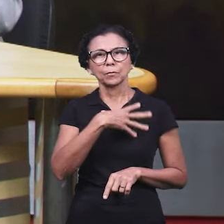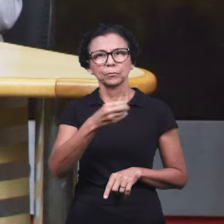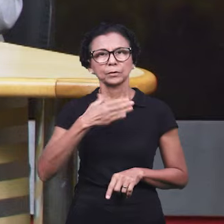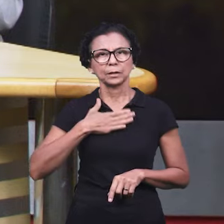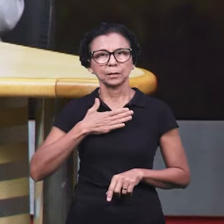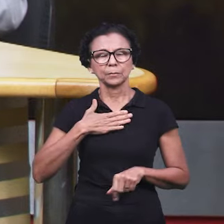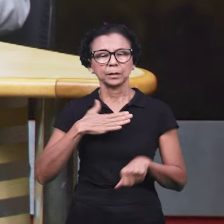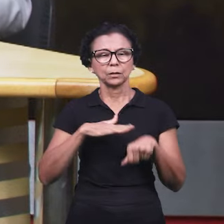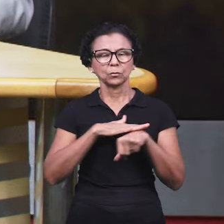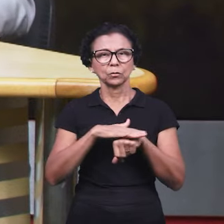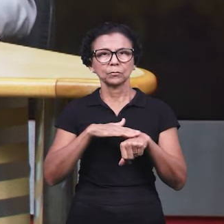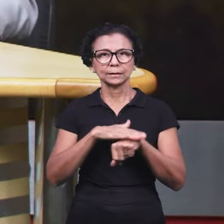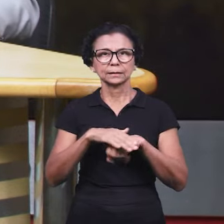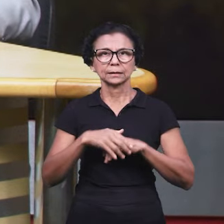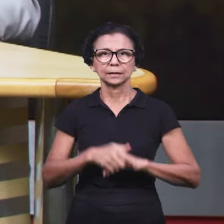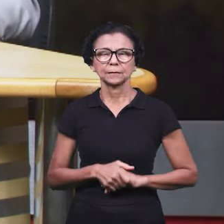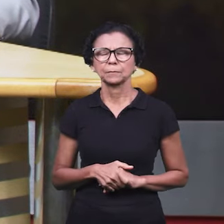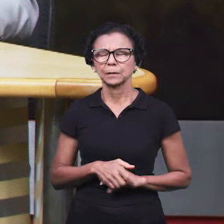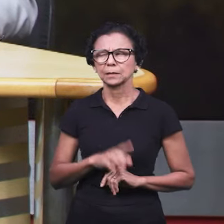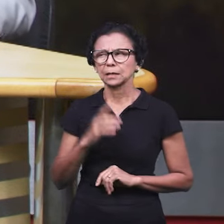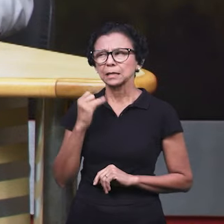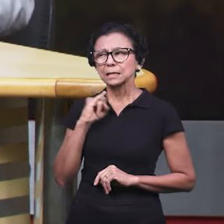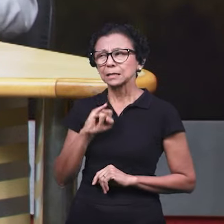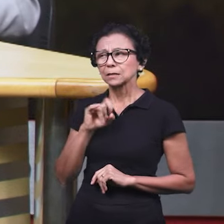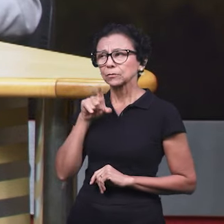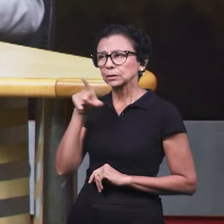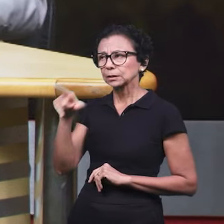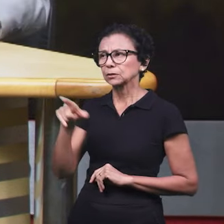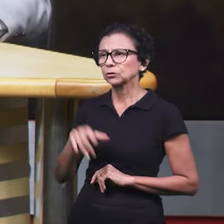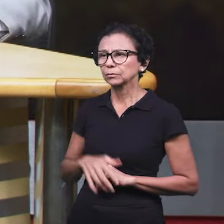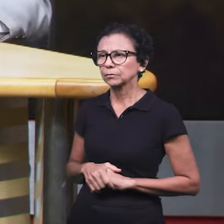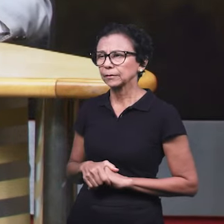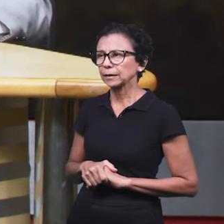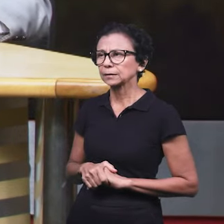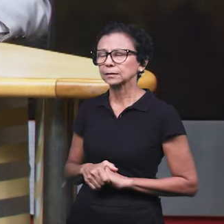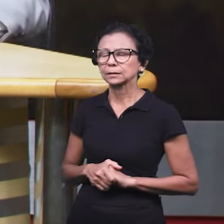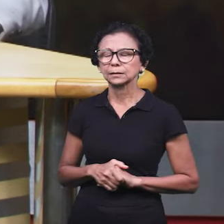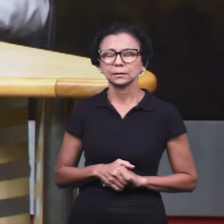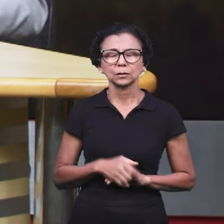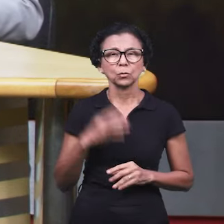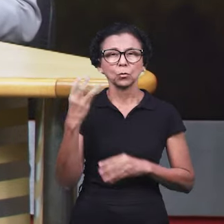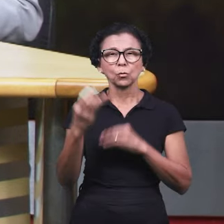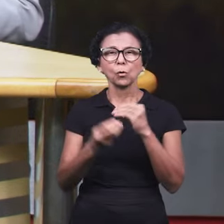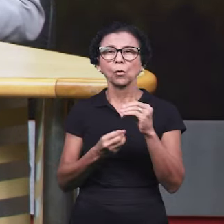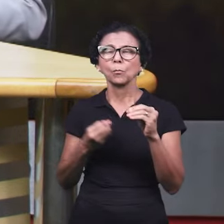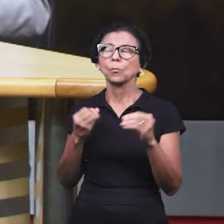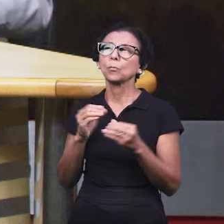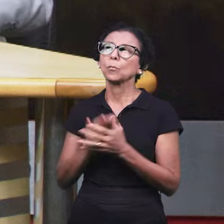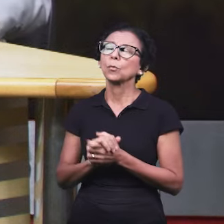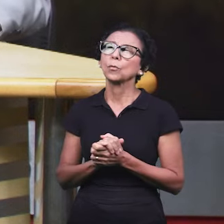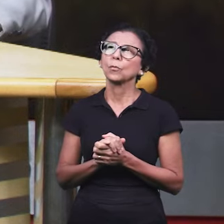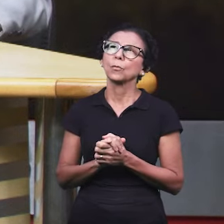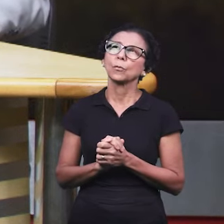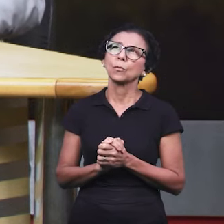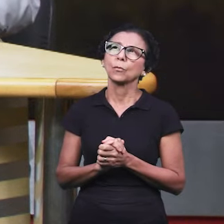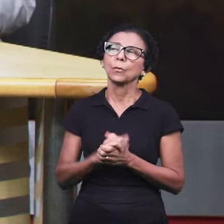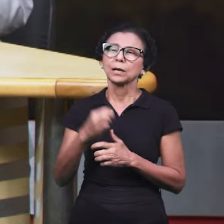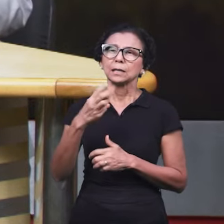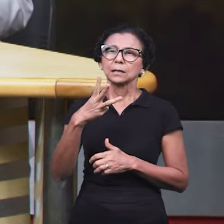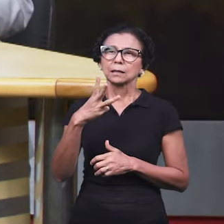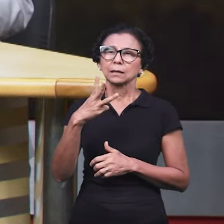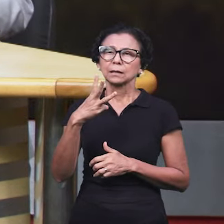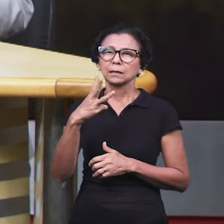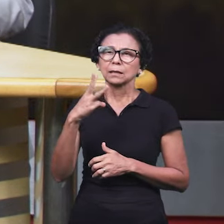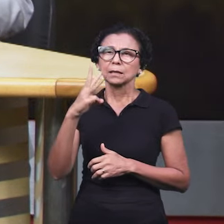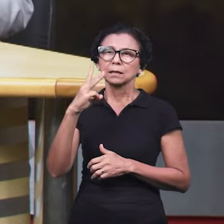que te permitisse viajar no tempo 30 anos à frente e você ao chegar lá